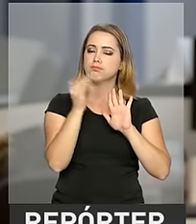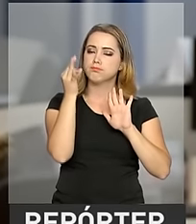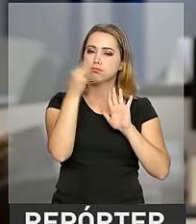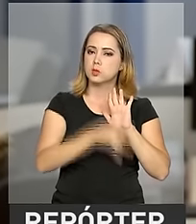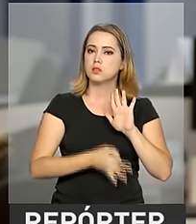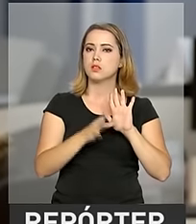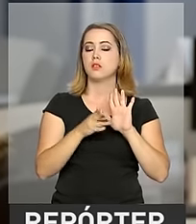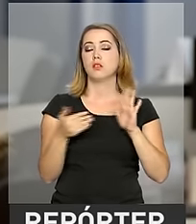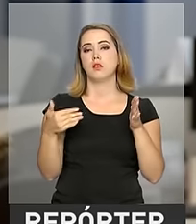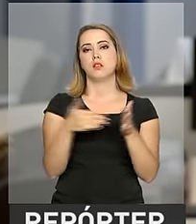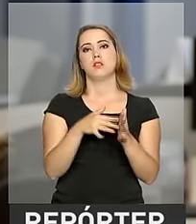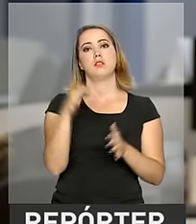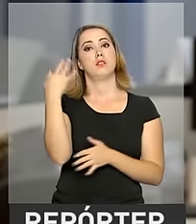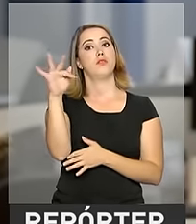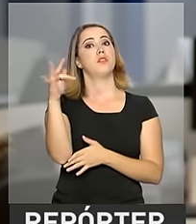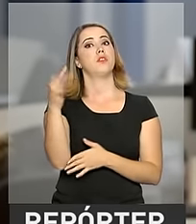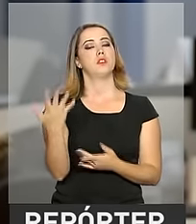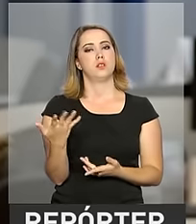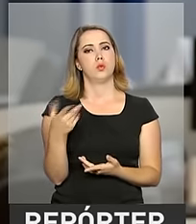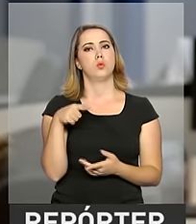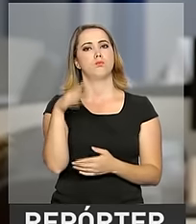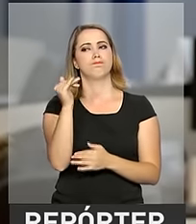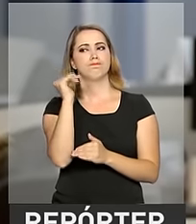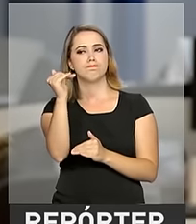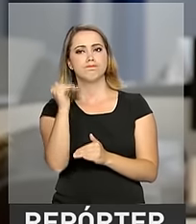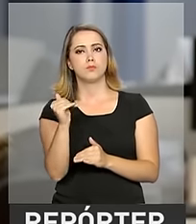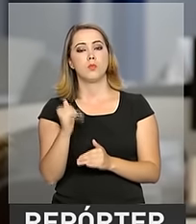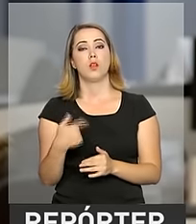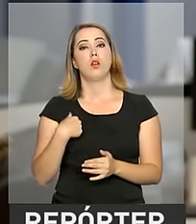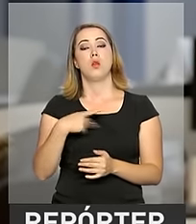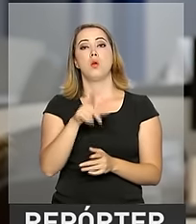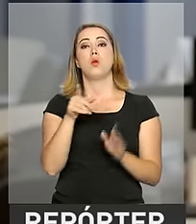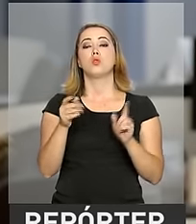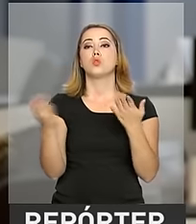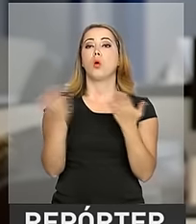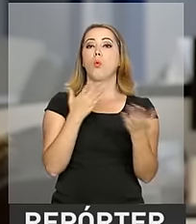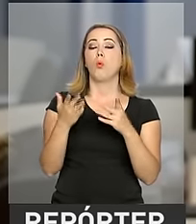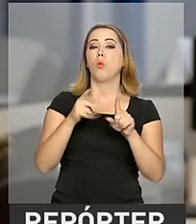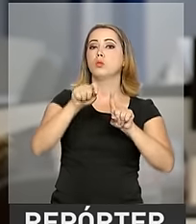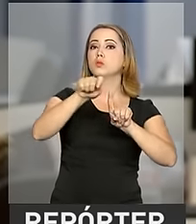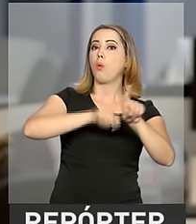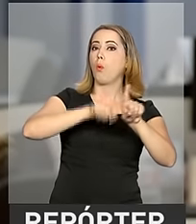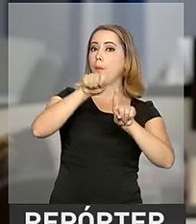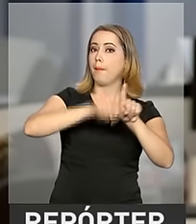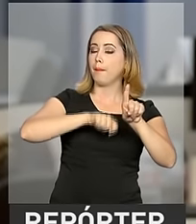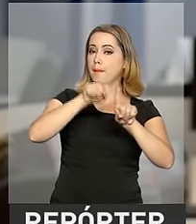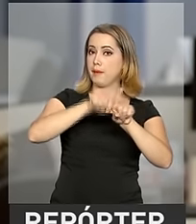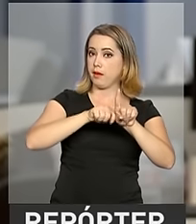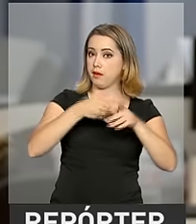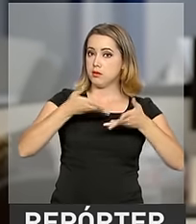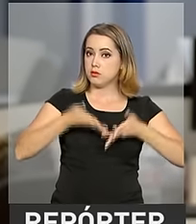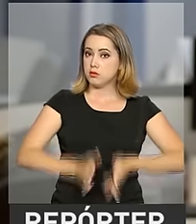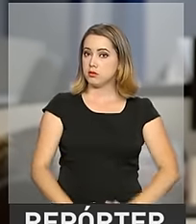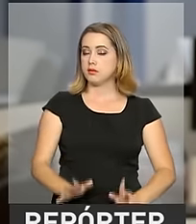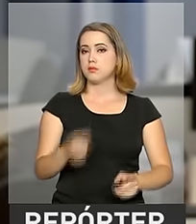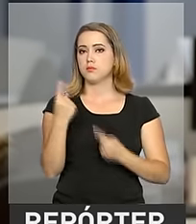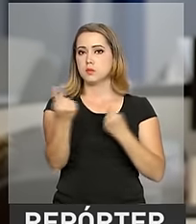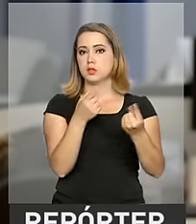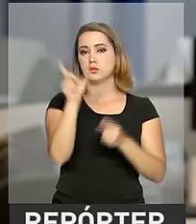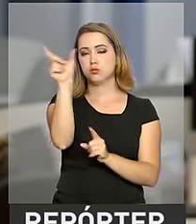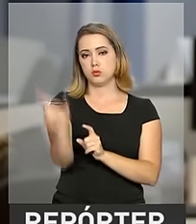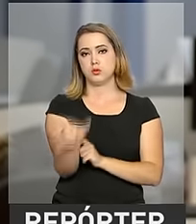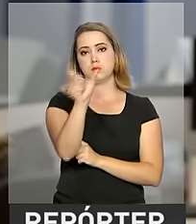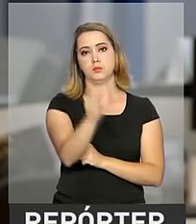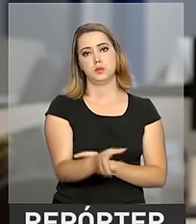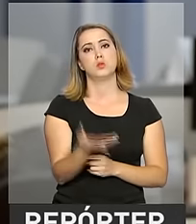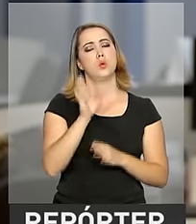em fevereiro. A ordem dos saques deve ser baseada no mês de aniversário do trabalhador. Para o secretário executivo, o uso dos recursos ajuda